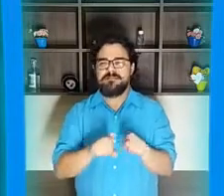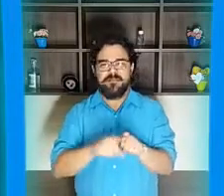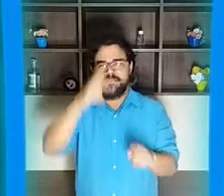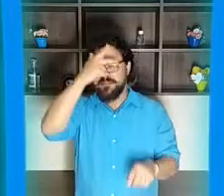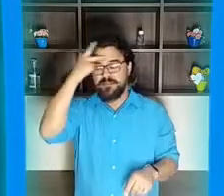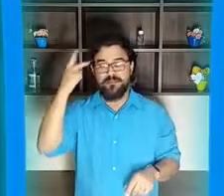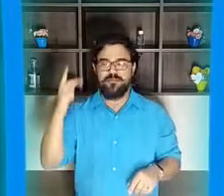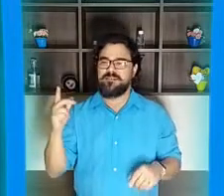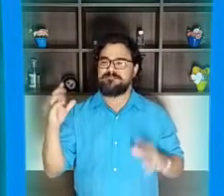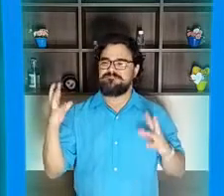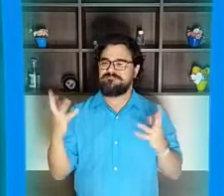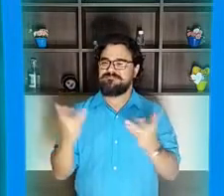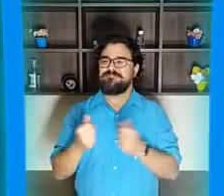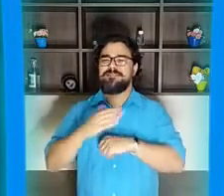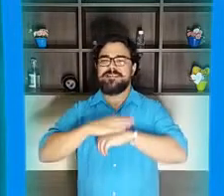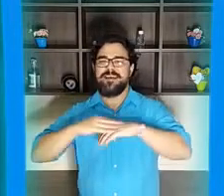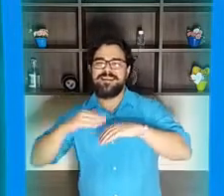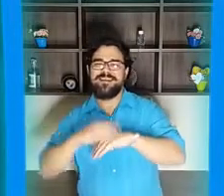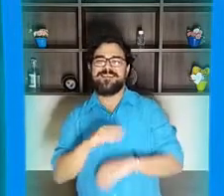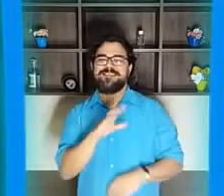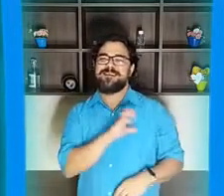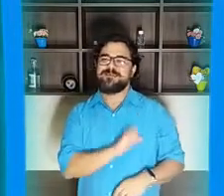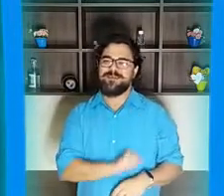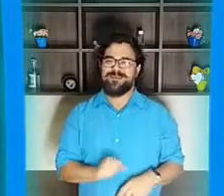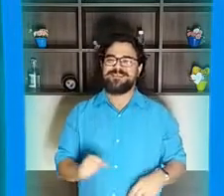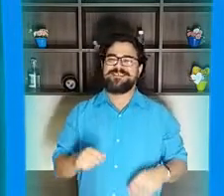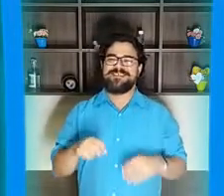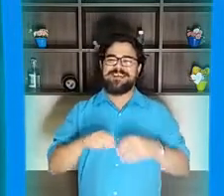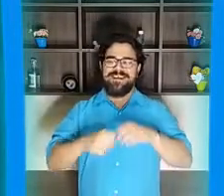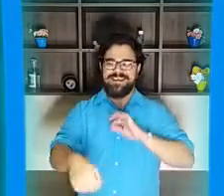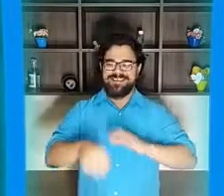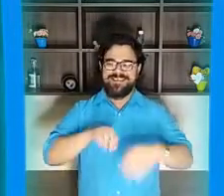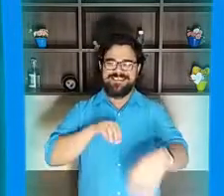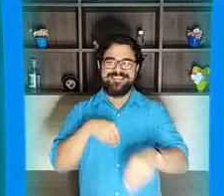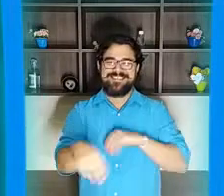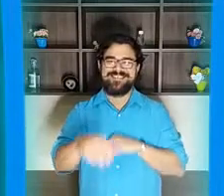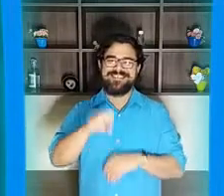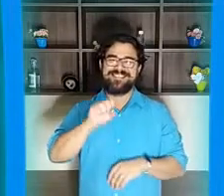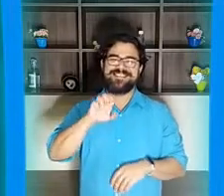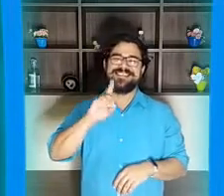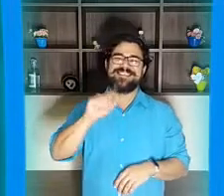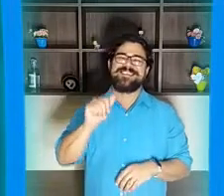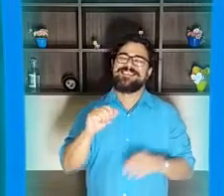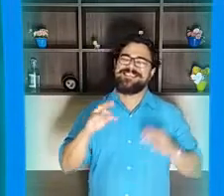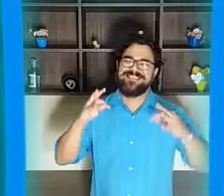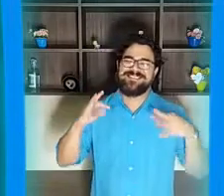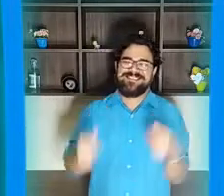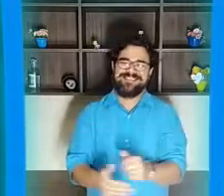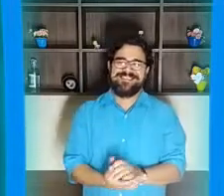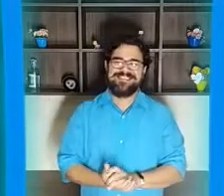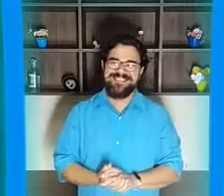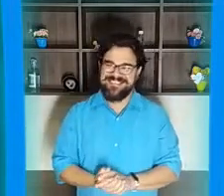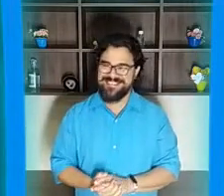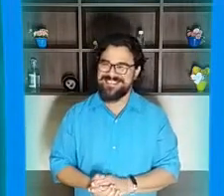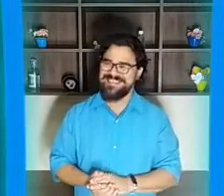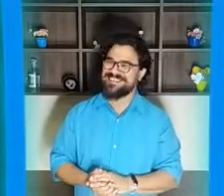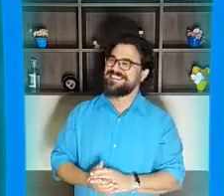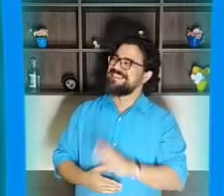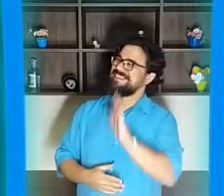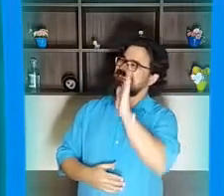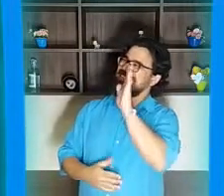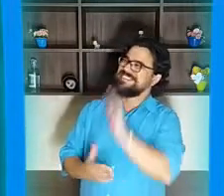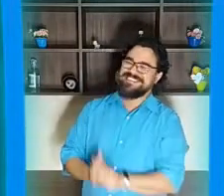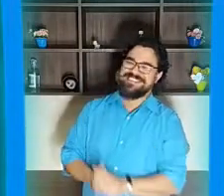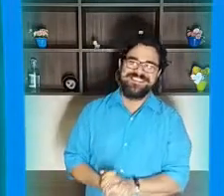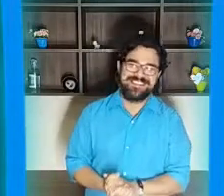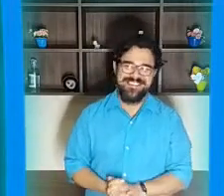carinhosas, amorosas. Rasgação de seda com eles mesmo. Total. Pela... A Marina voltou. Oi, Marina. E é... aí, Marina? Voltei, voltei.